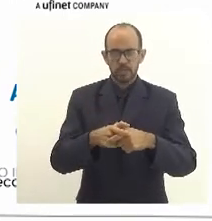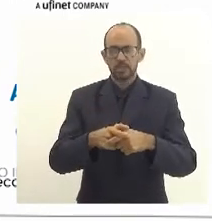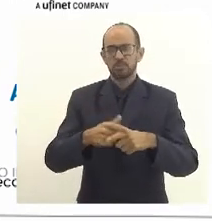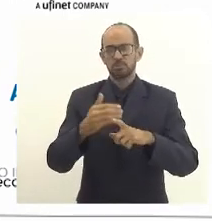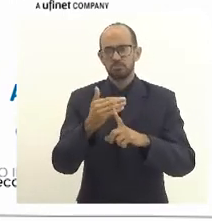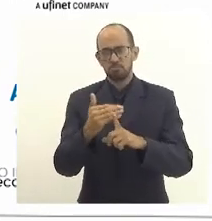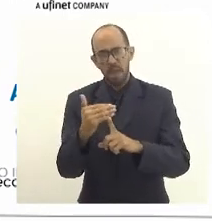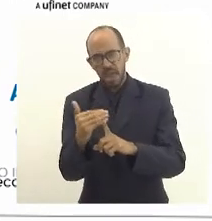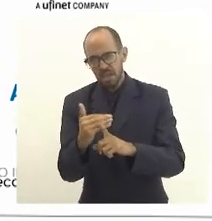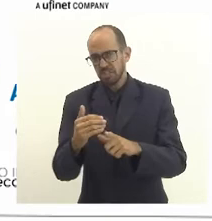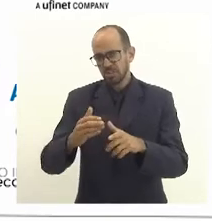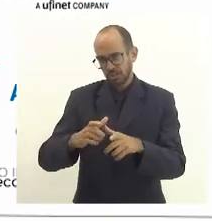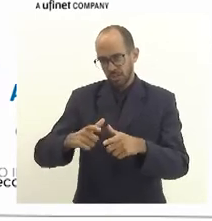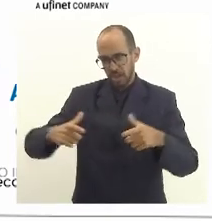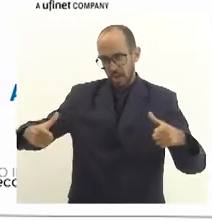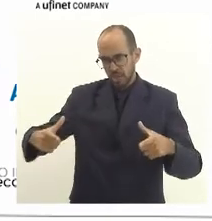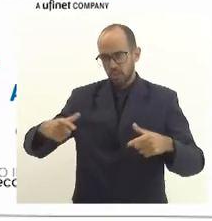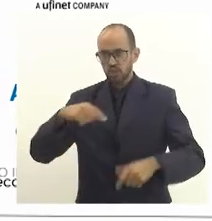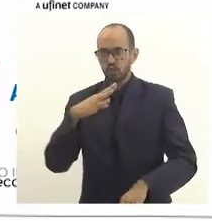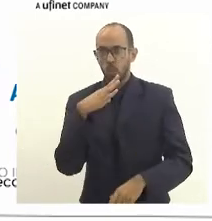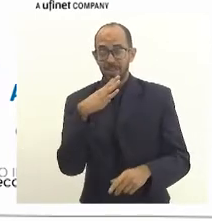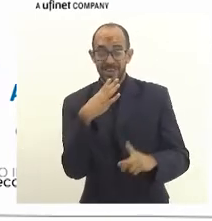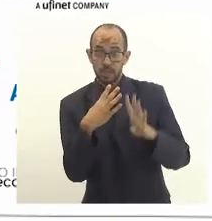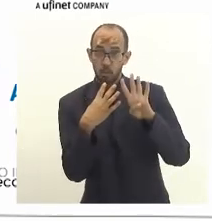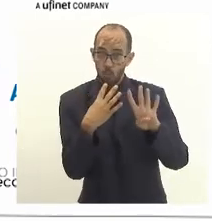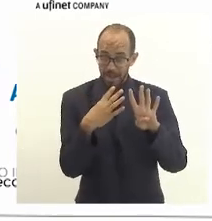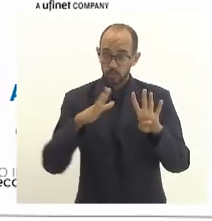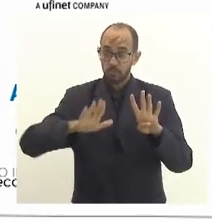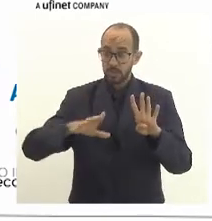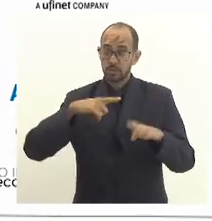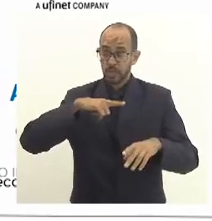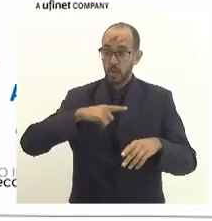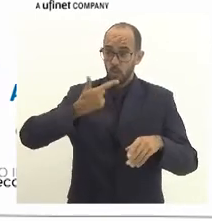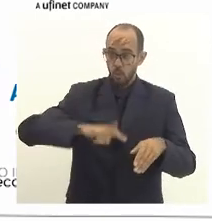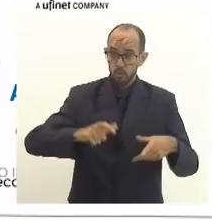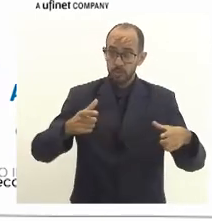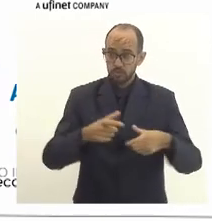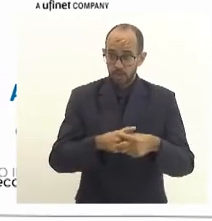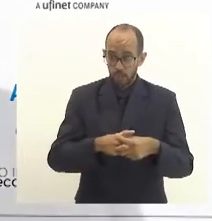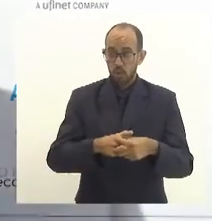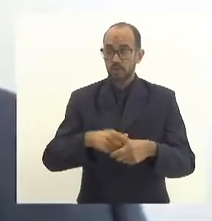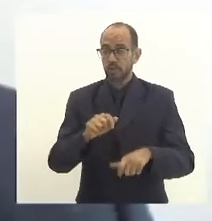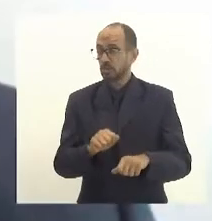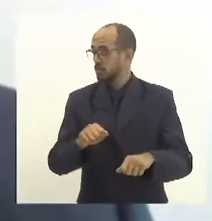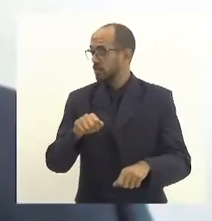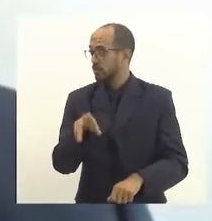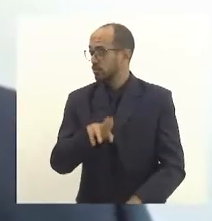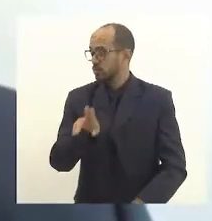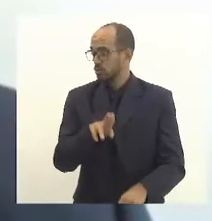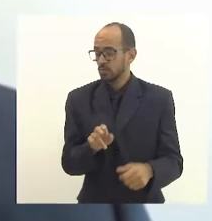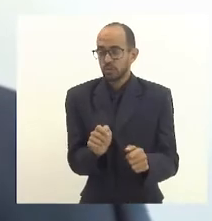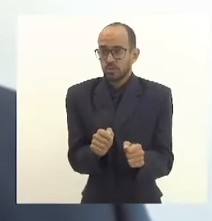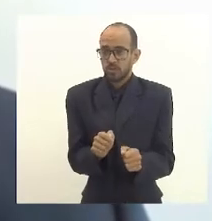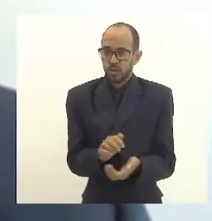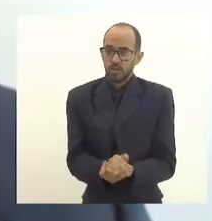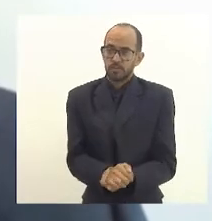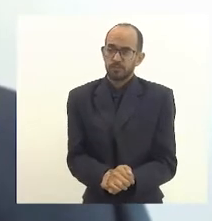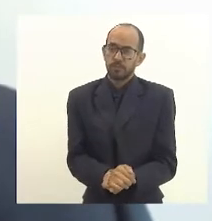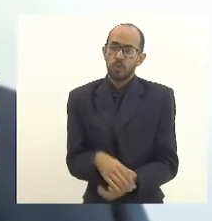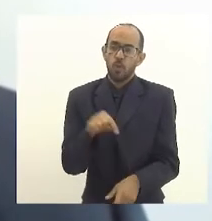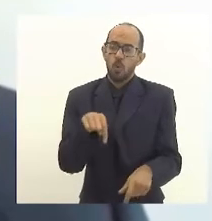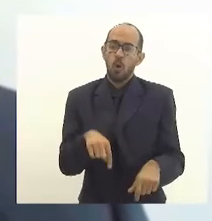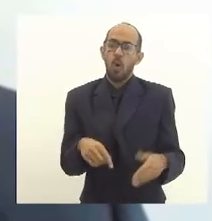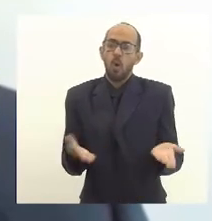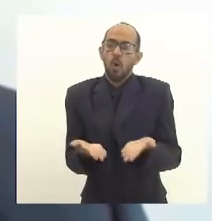aí 4, 5 grandes, mas tem pequenas empresas que atuam em nichos muito específicos. E hoje, no Rio de Janeiro, a gente tem